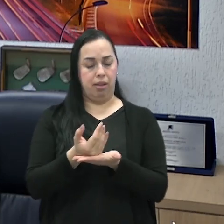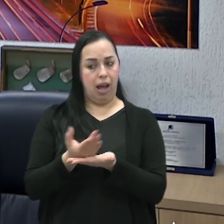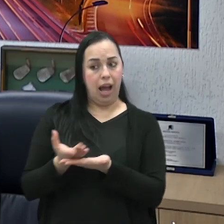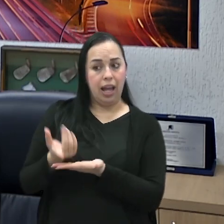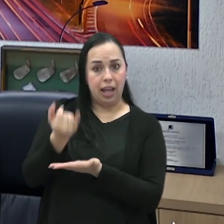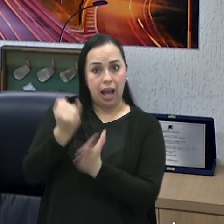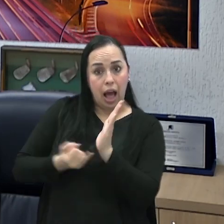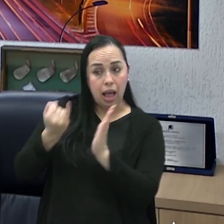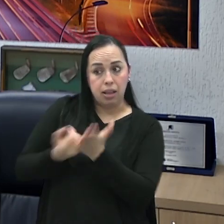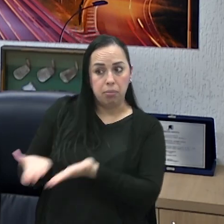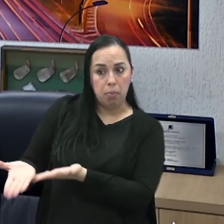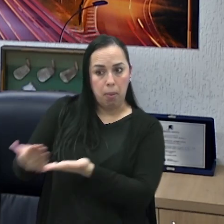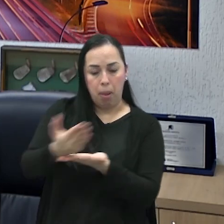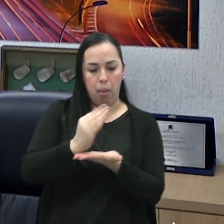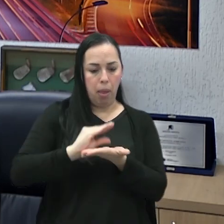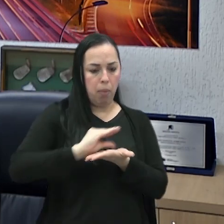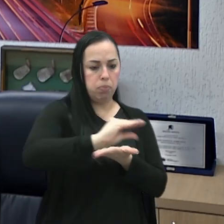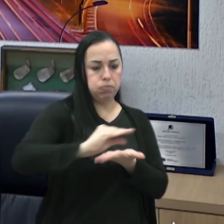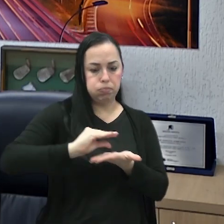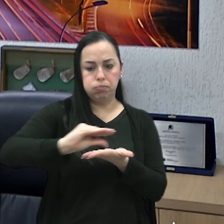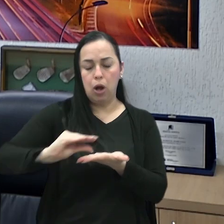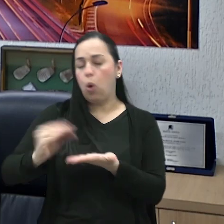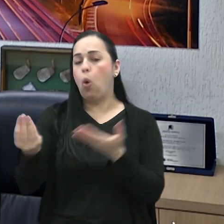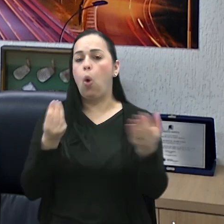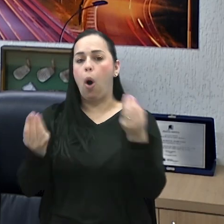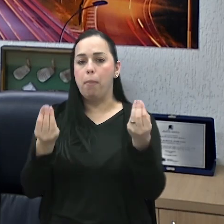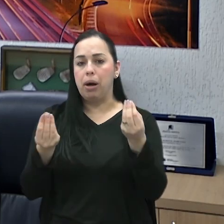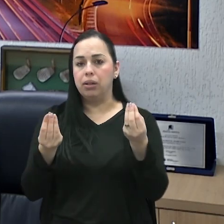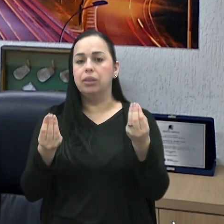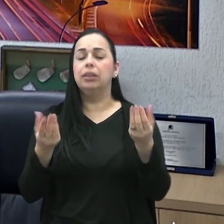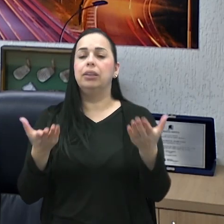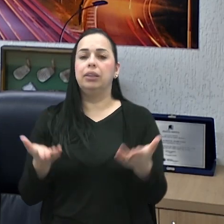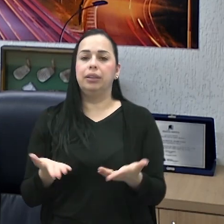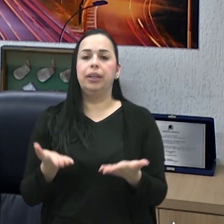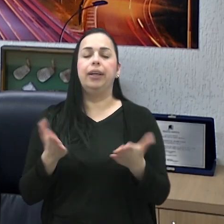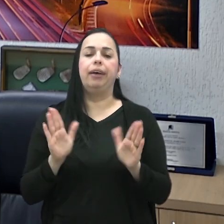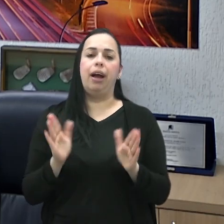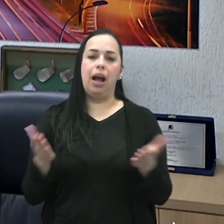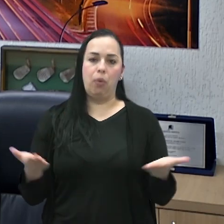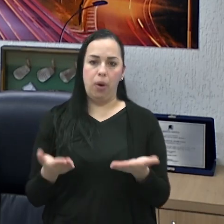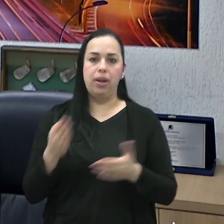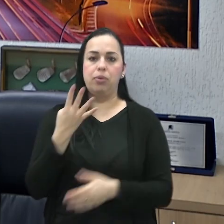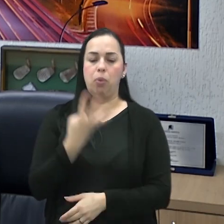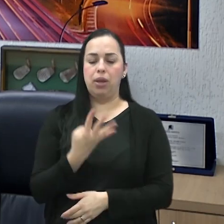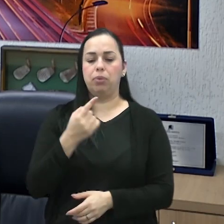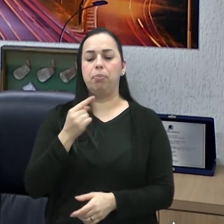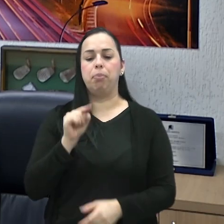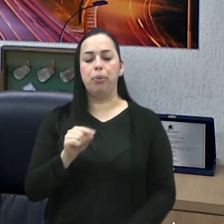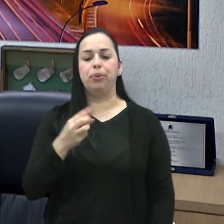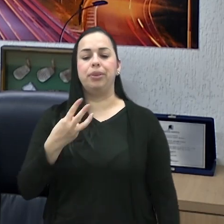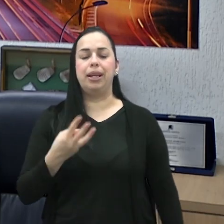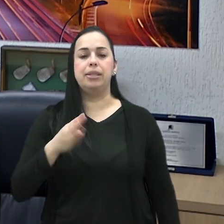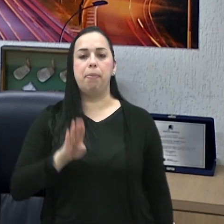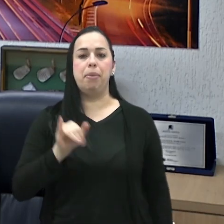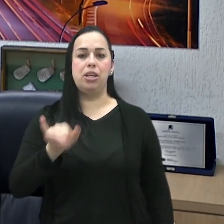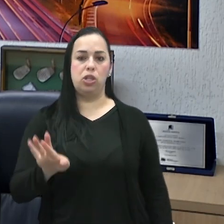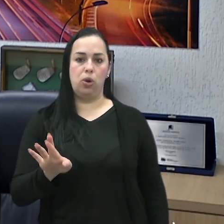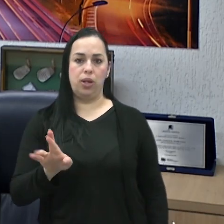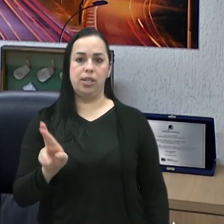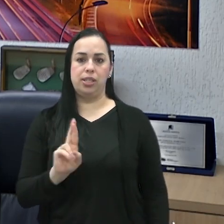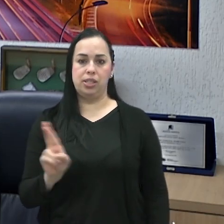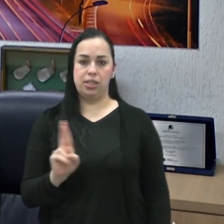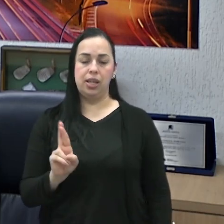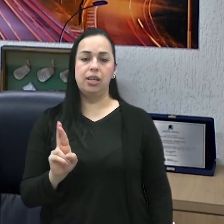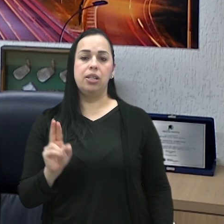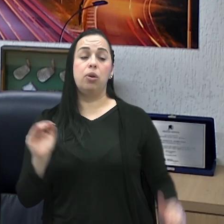vai dividir, aplicar esse dinheiro como retorno para a população. Está em torno de 4,3 bilhões, que é um